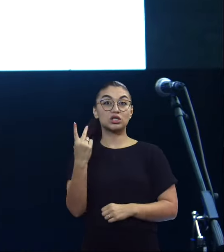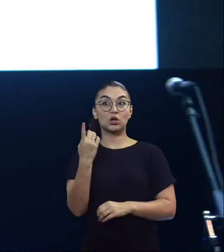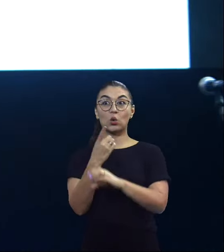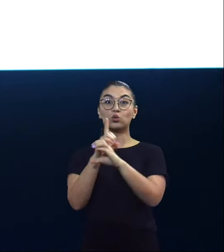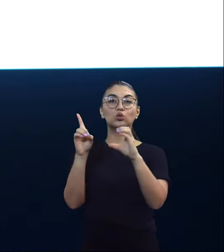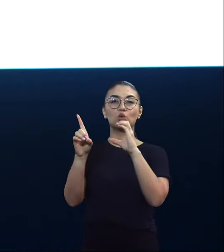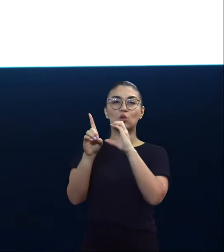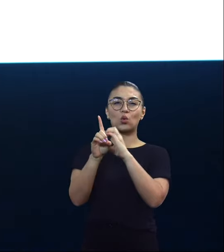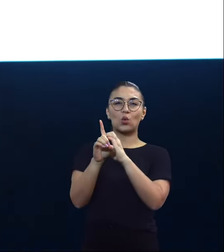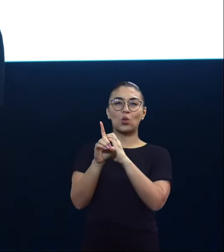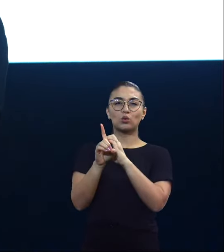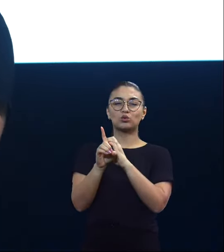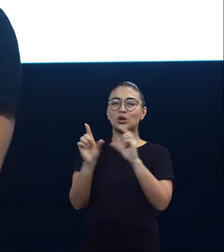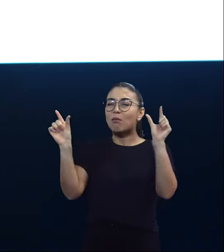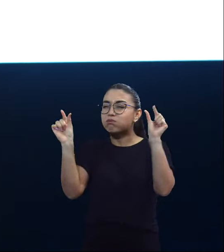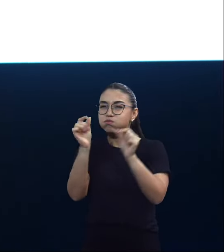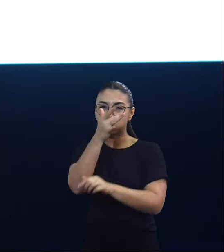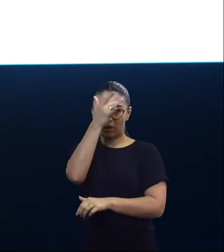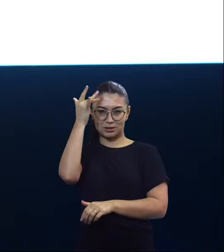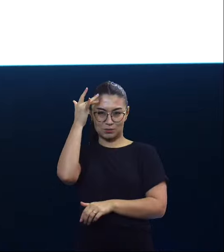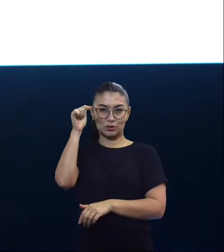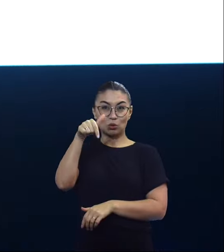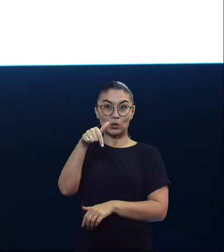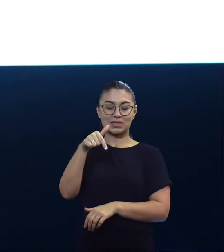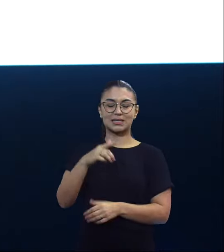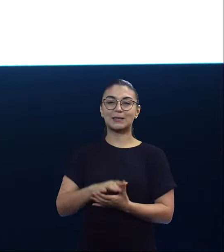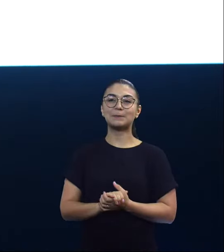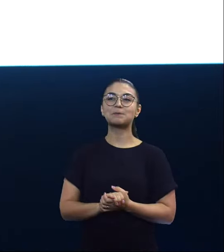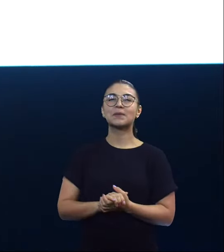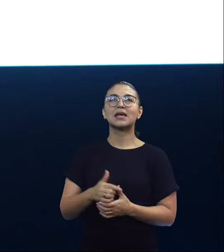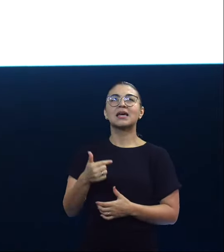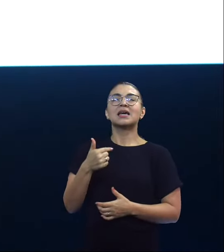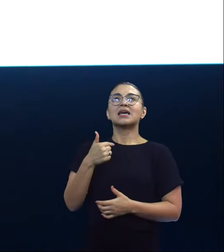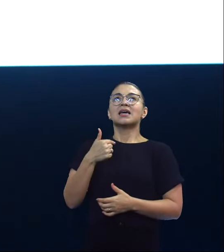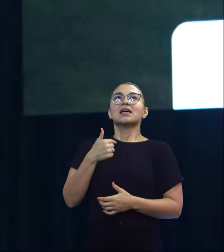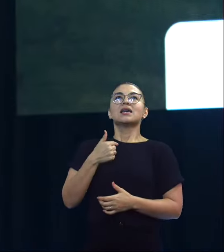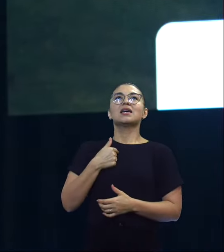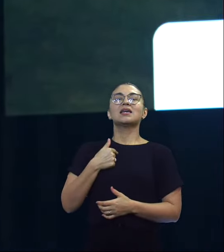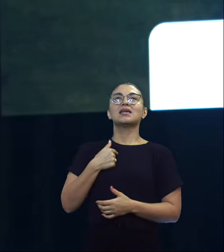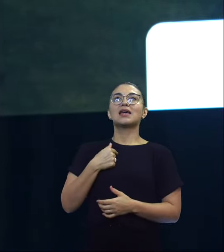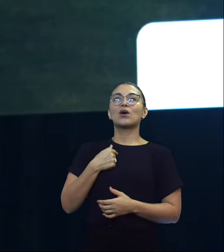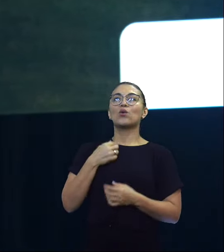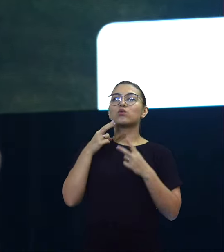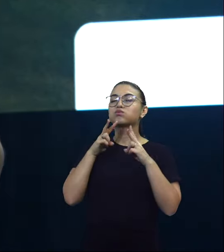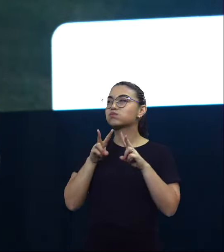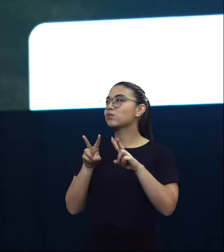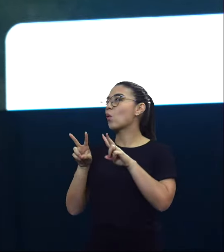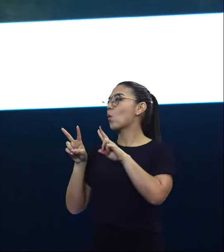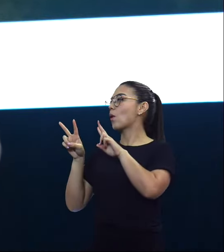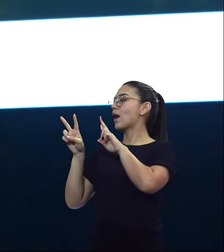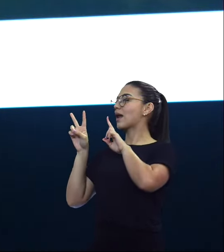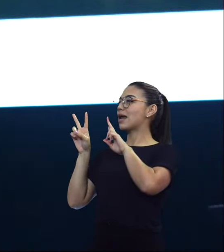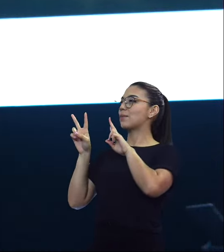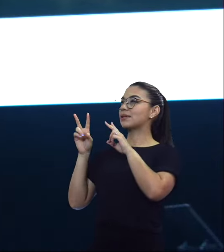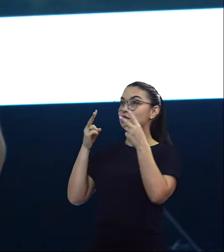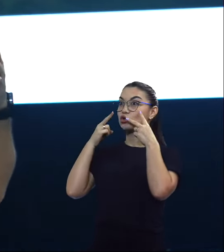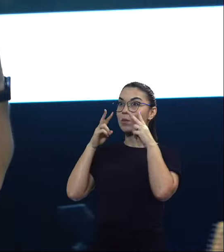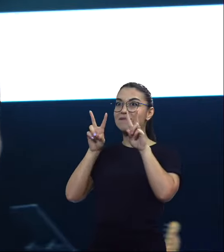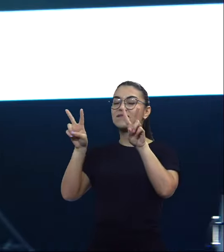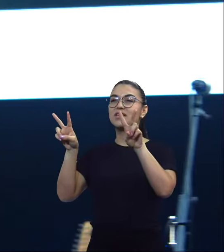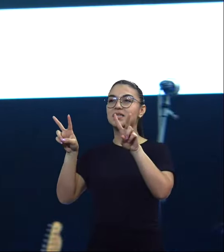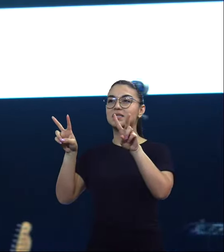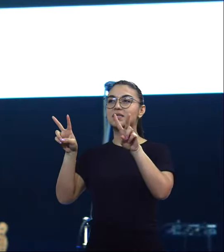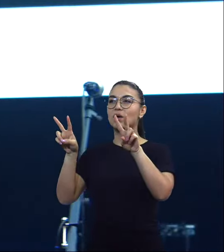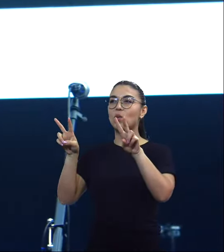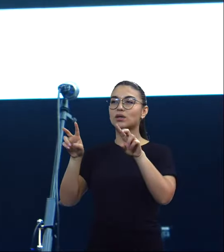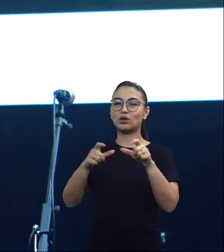menos gente. E Deus falou muito forte ao meu coração. E eu olhei para trás e vi esse lugar lotado, filas de pessoas para entrar na